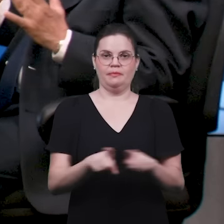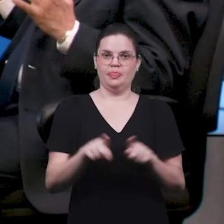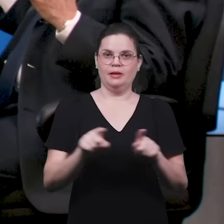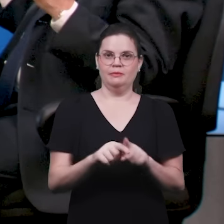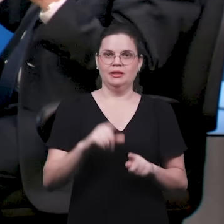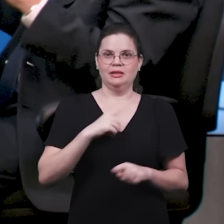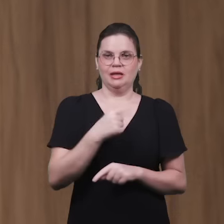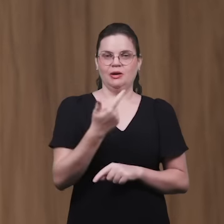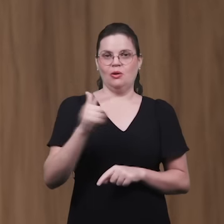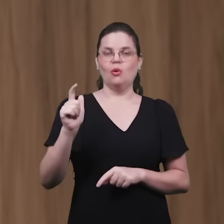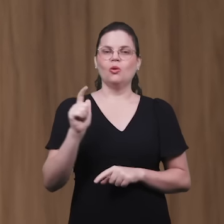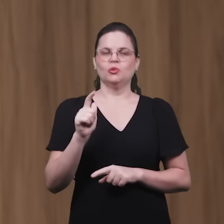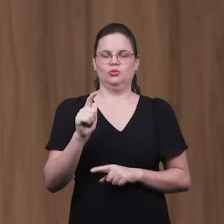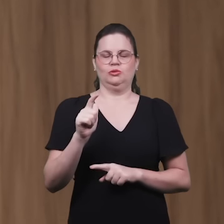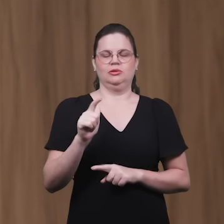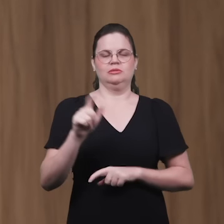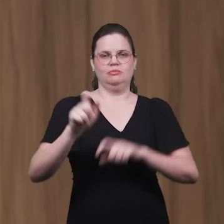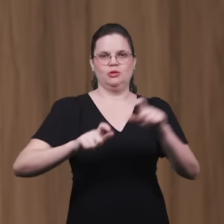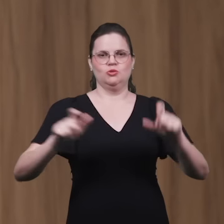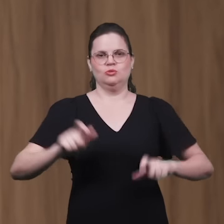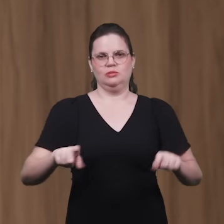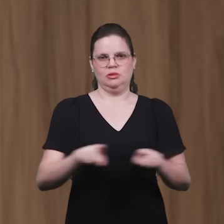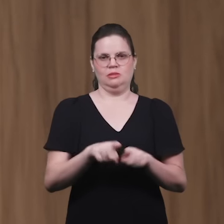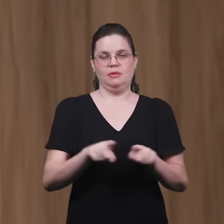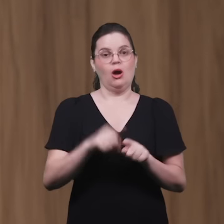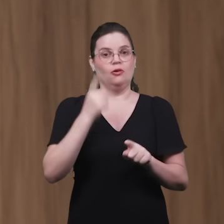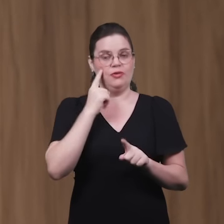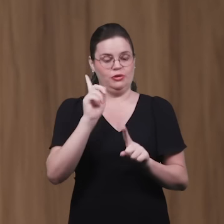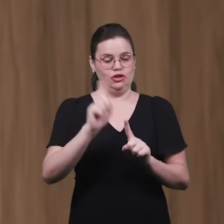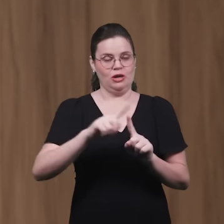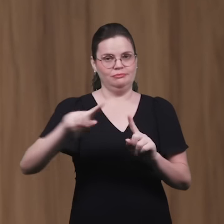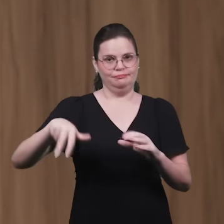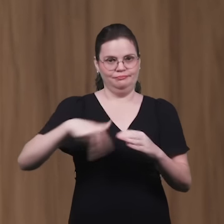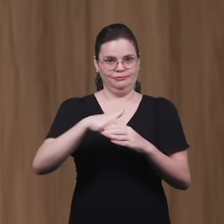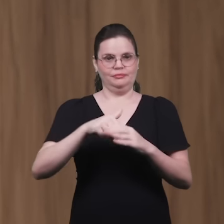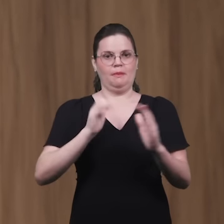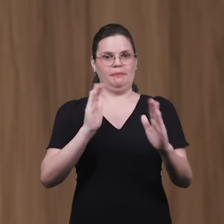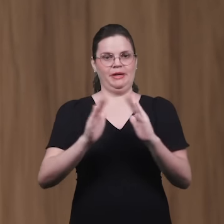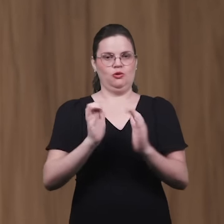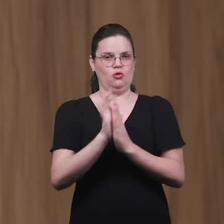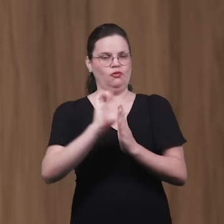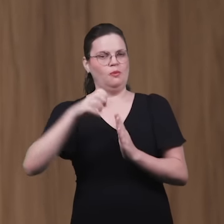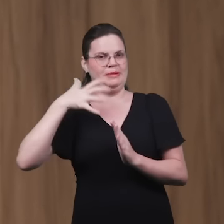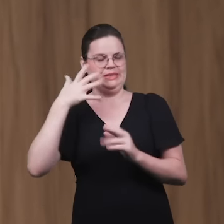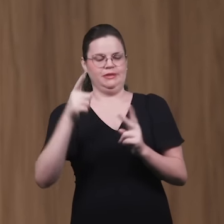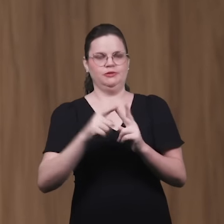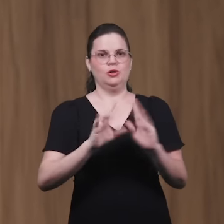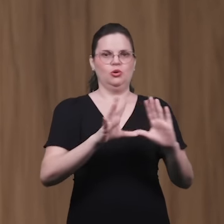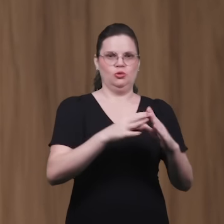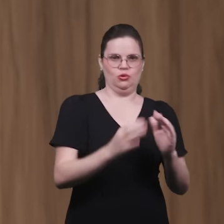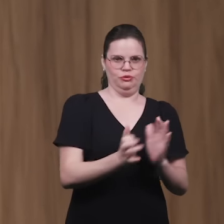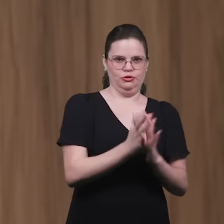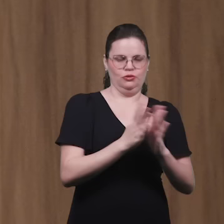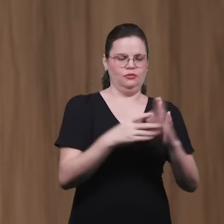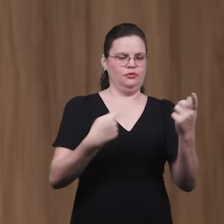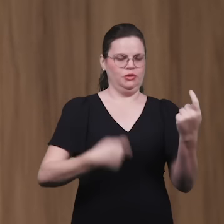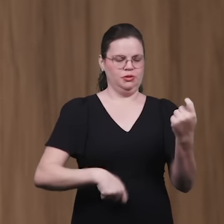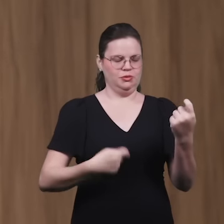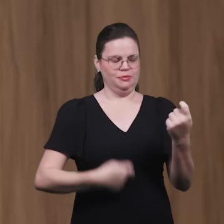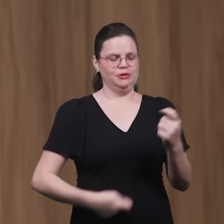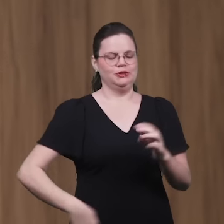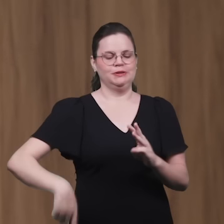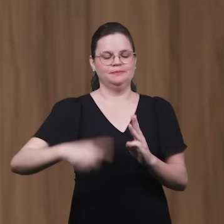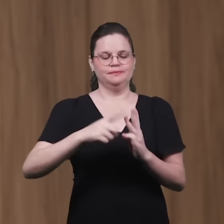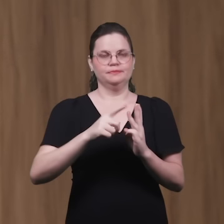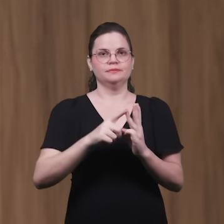de pessoas que participam do culto. Nós falamos aqui do dirigente do culto, falamos sobre o instrumentista, o grupo de louvor, aqueles que tocam, aqueles que